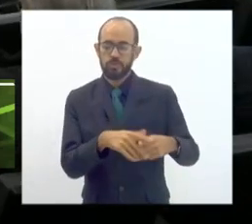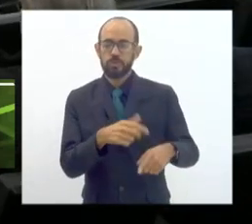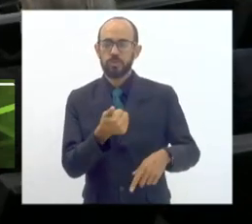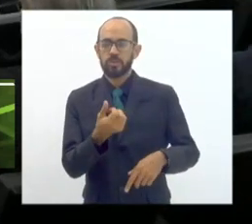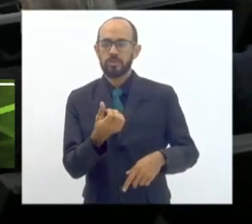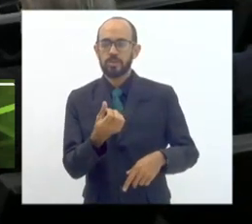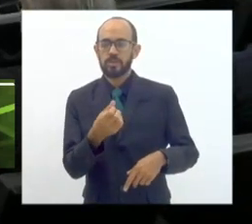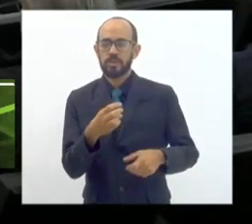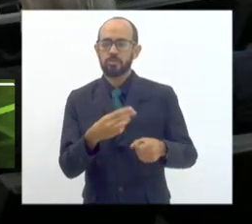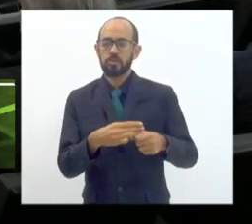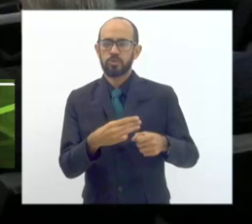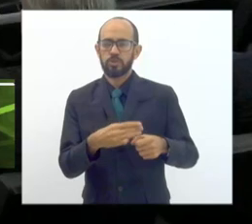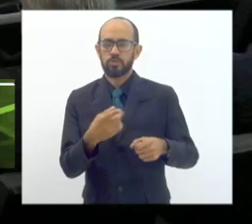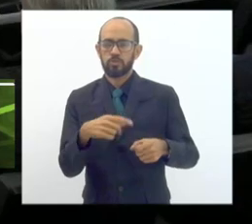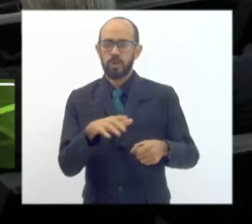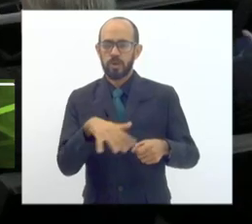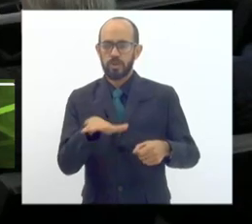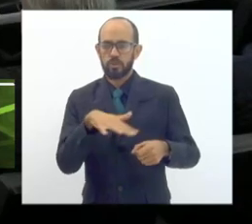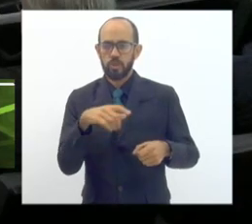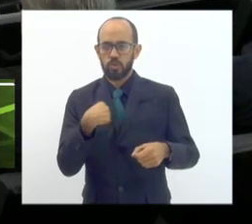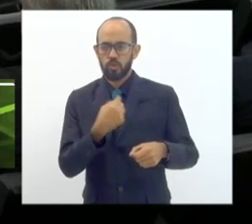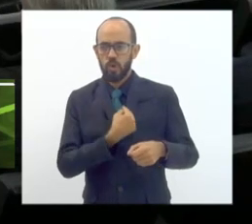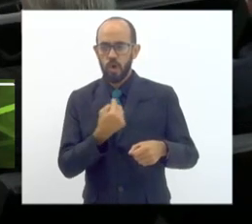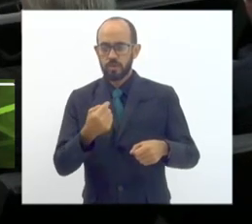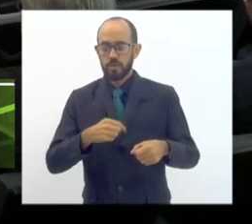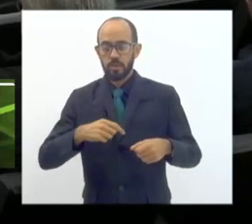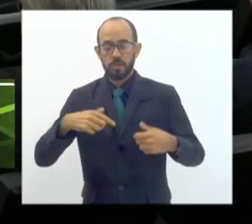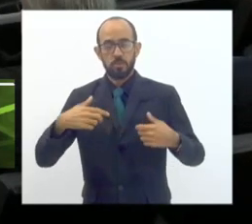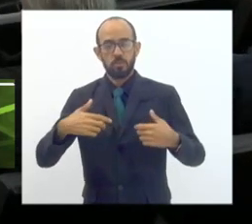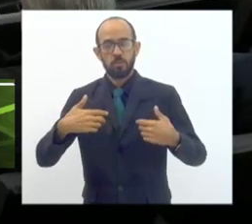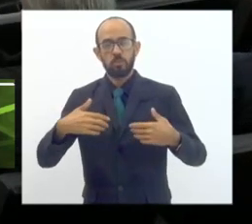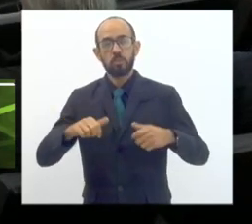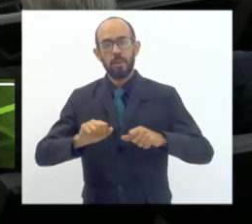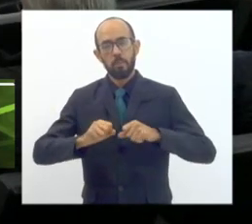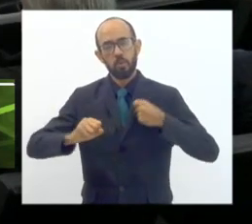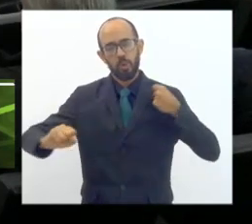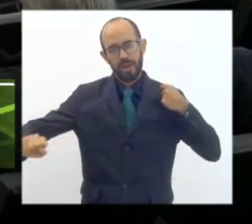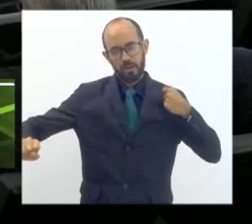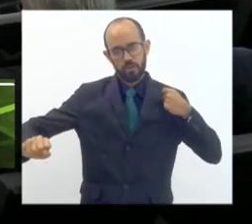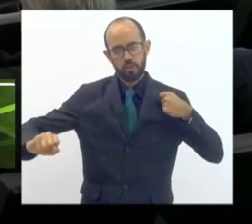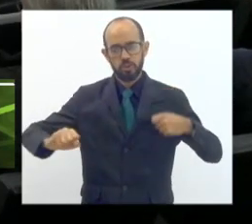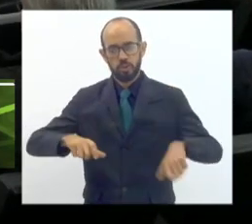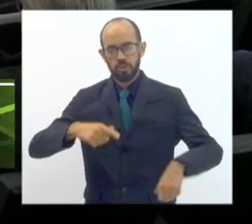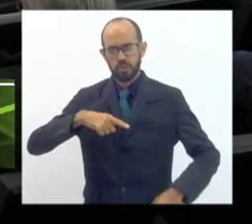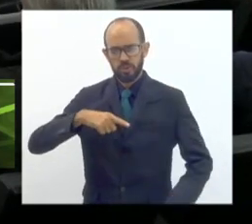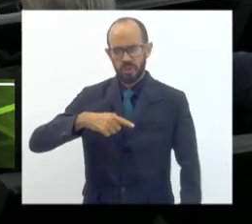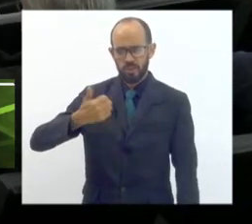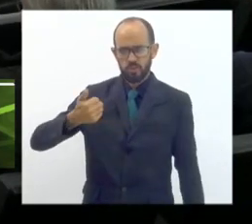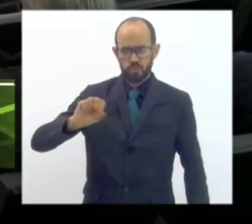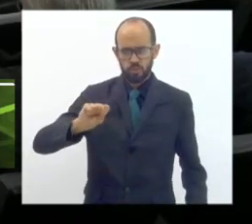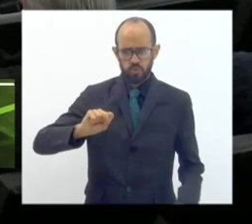municípios. A nossa região, ela é extensa. Nós representamos